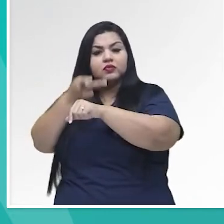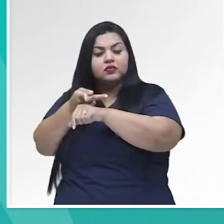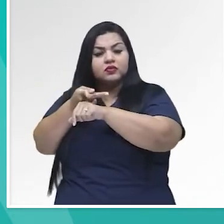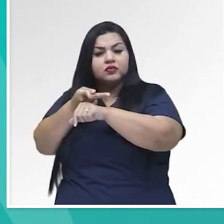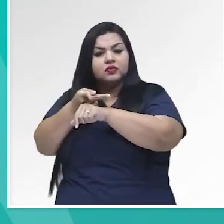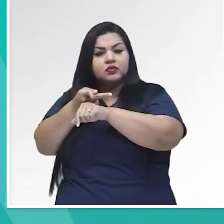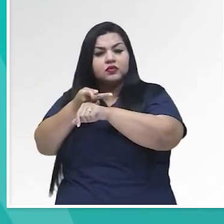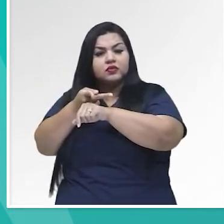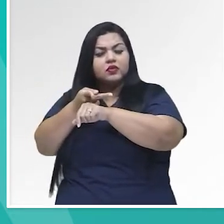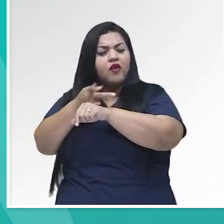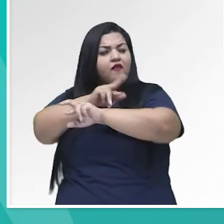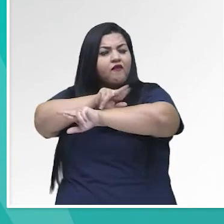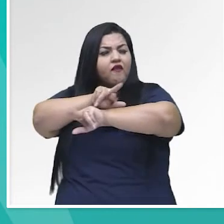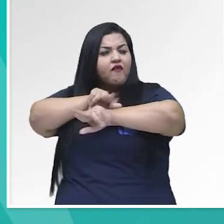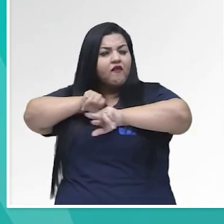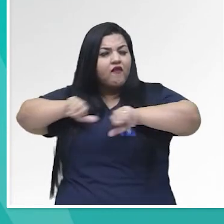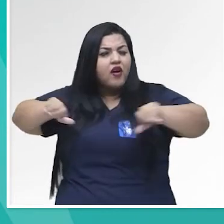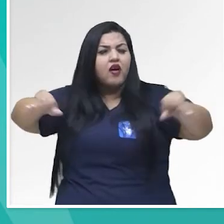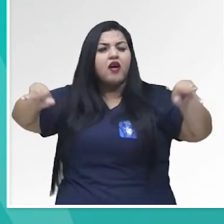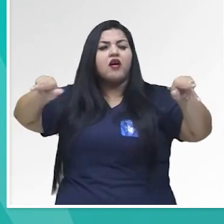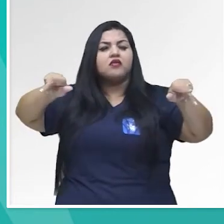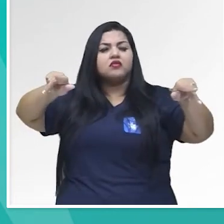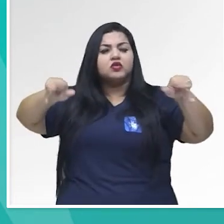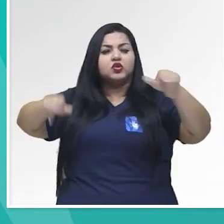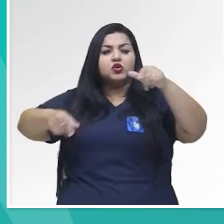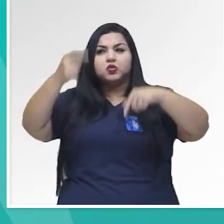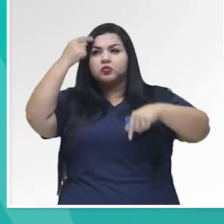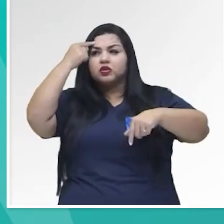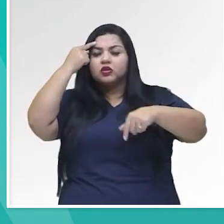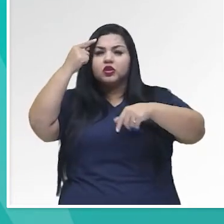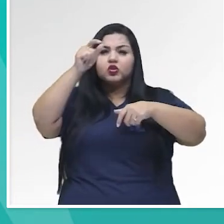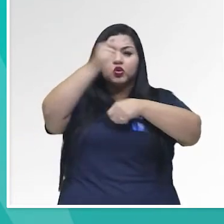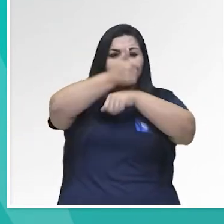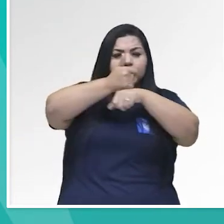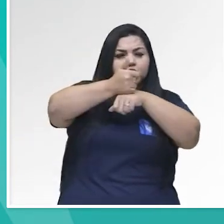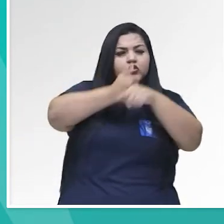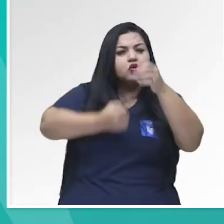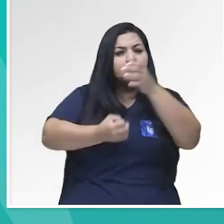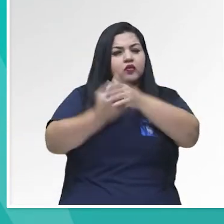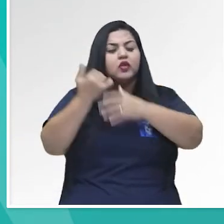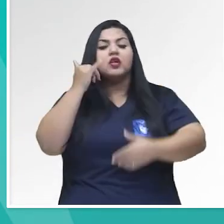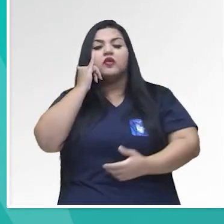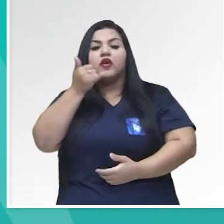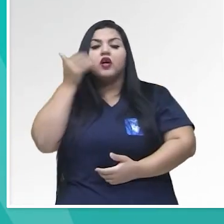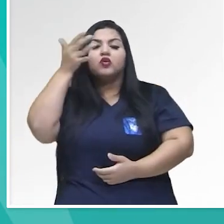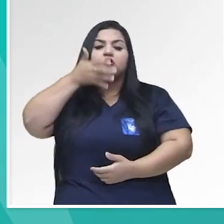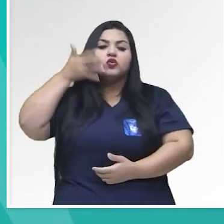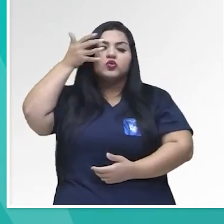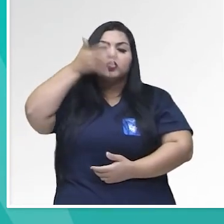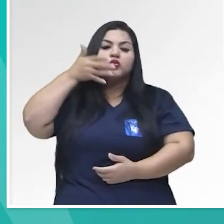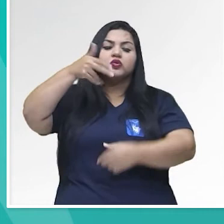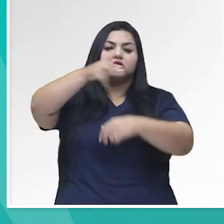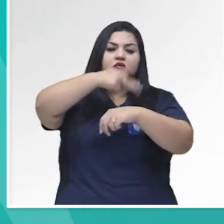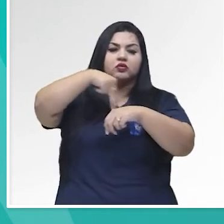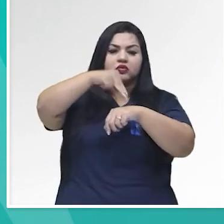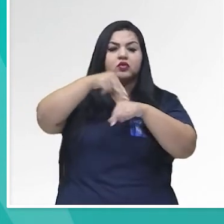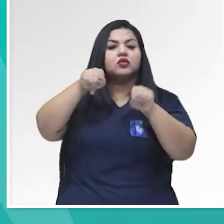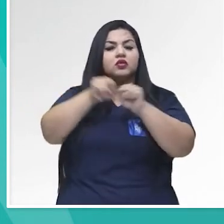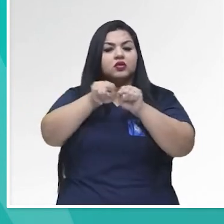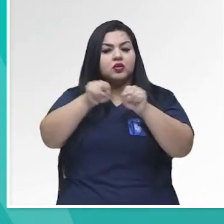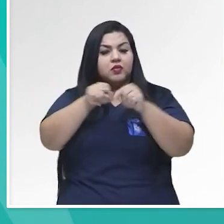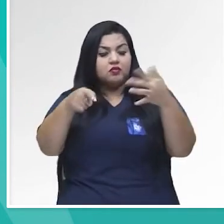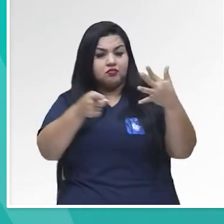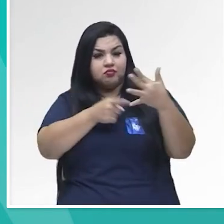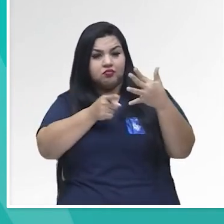vários pensadores vão surgir que vão privilegiar o discurso racional. Né? Também aqui no Brasil,